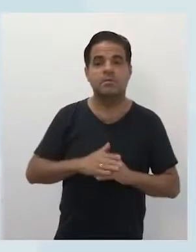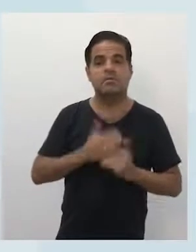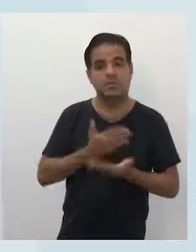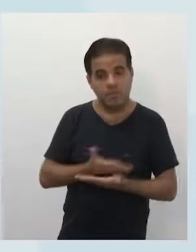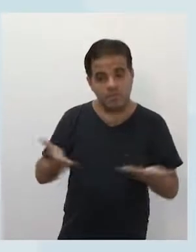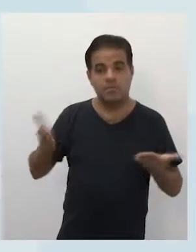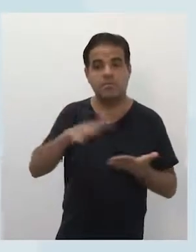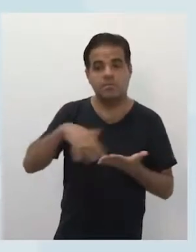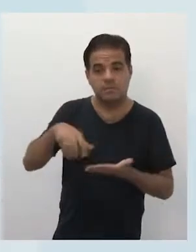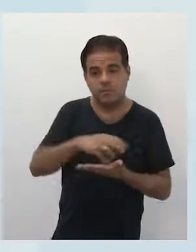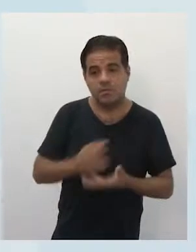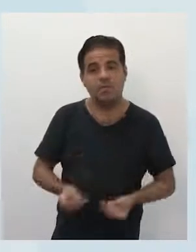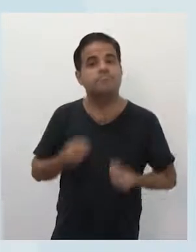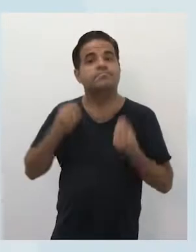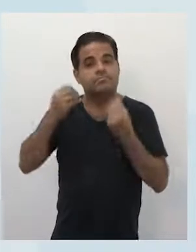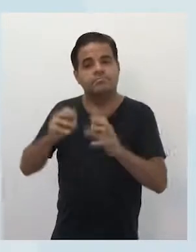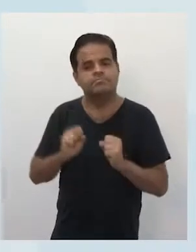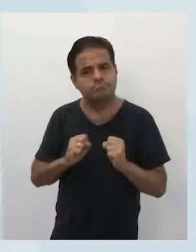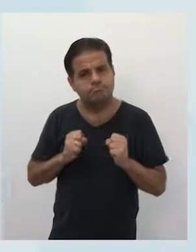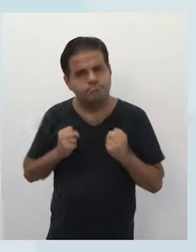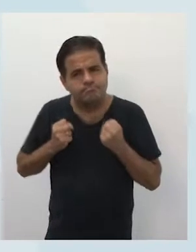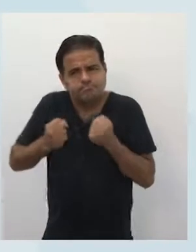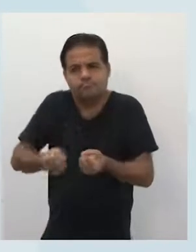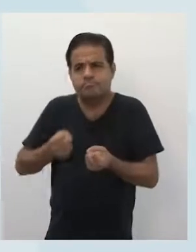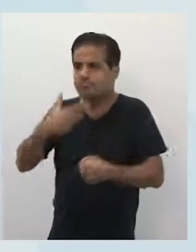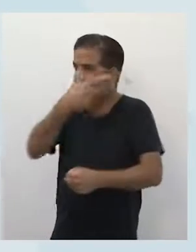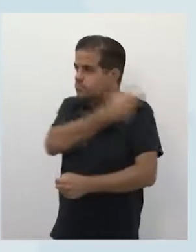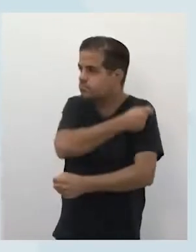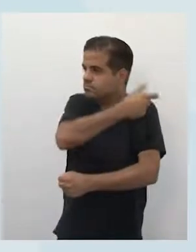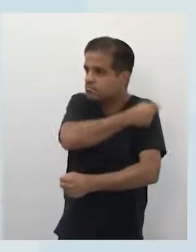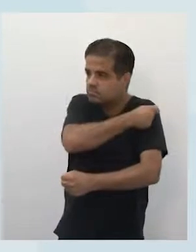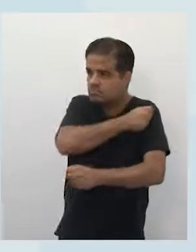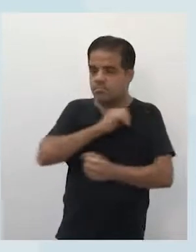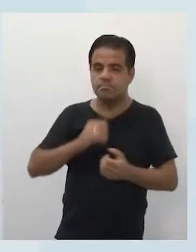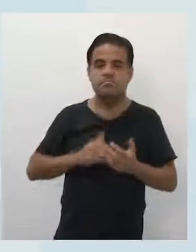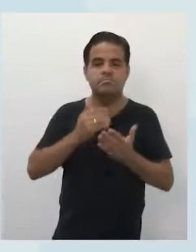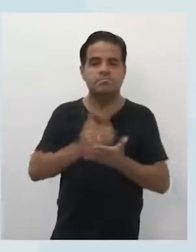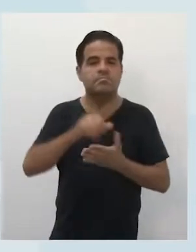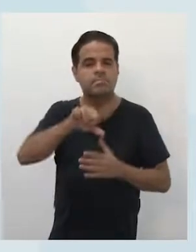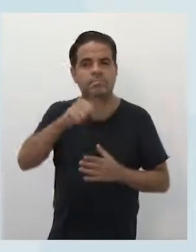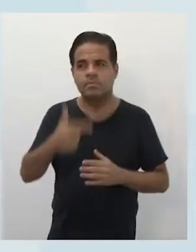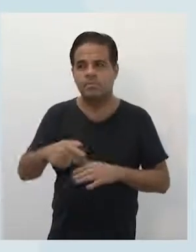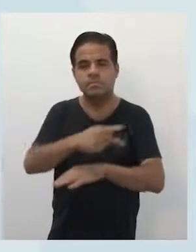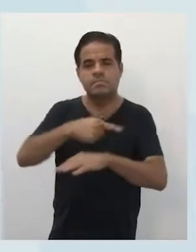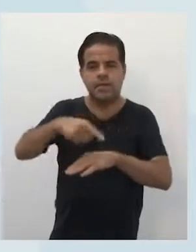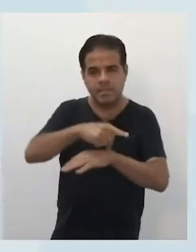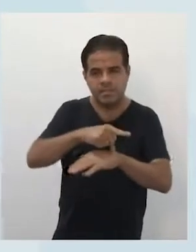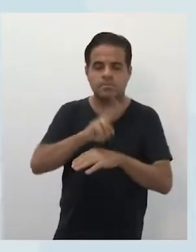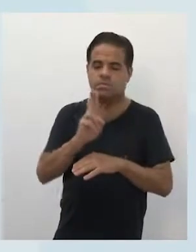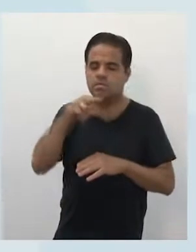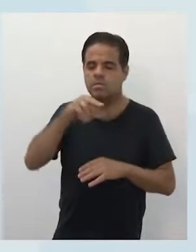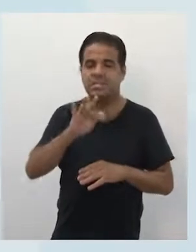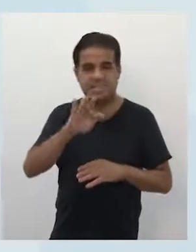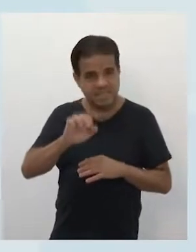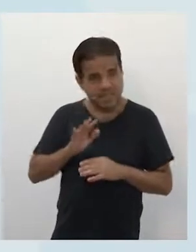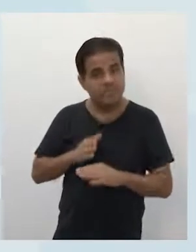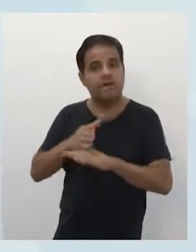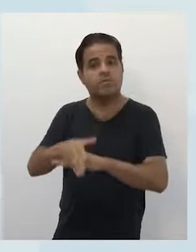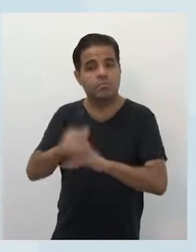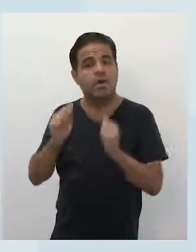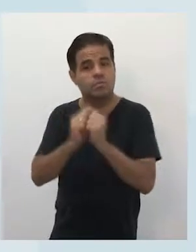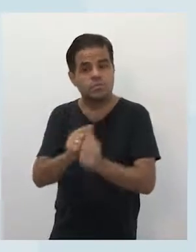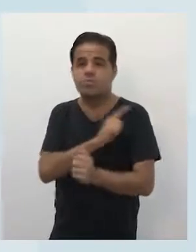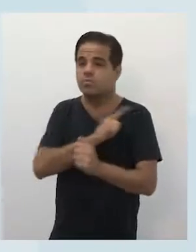companhias aéreas e fornecedores os esforços de entrega de vacinas a mais de 92 países. A Unicef também atuará como governos